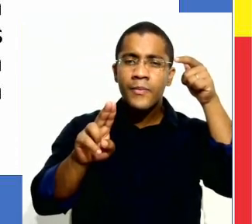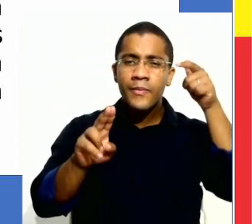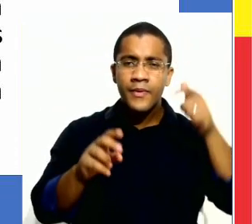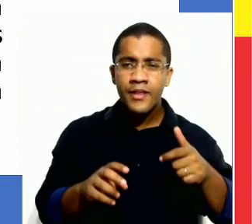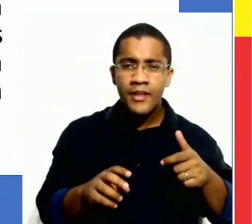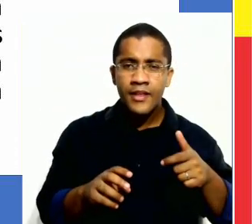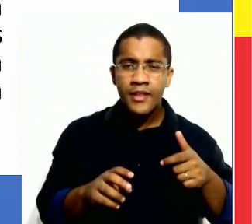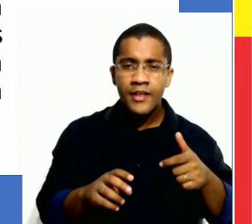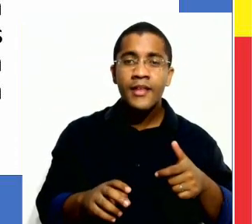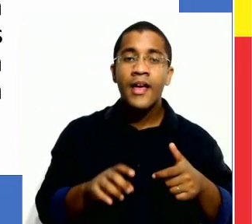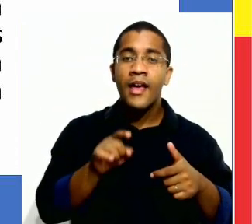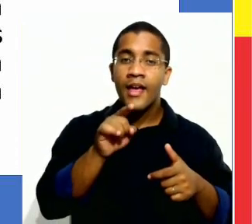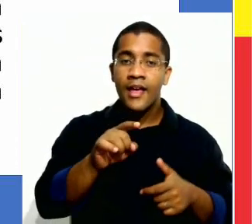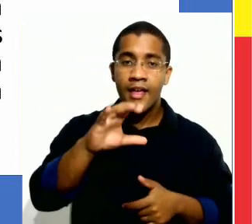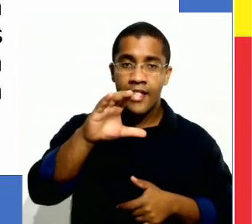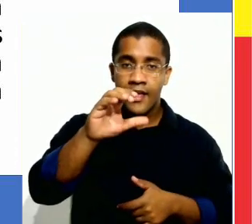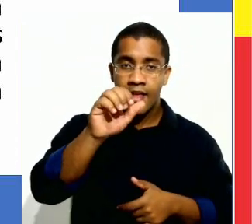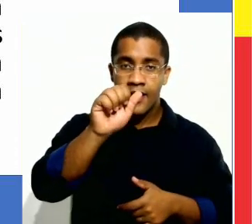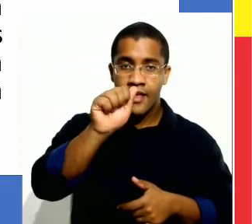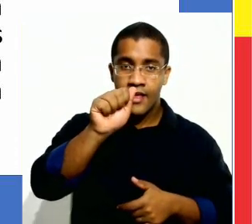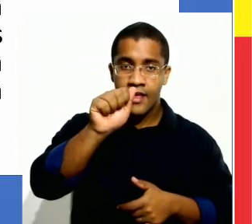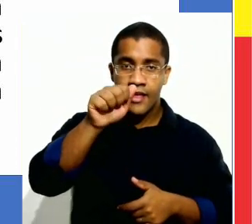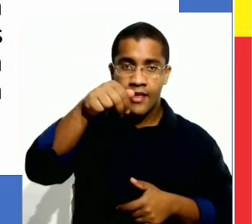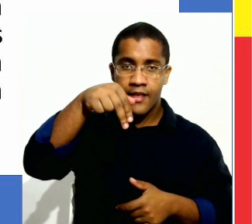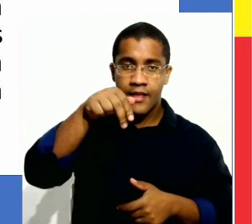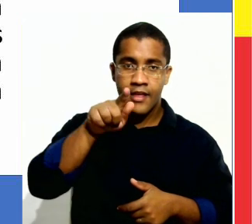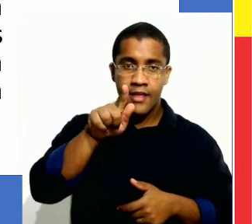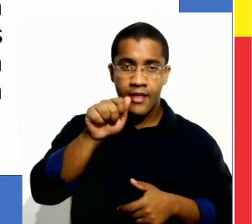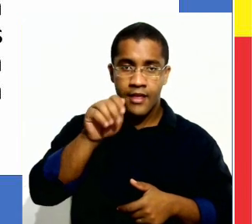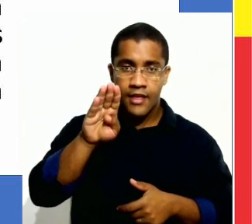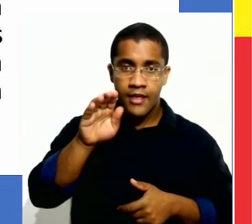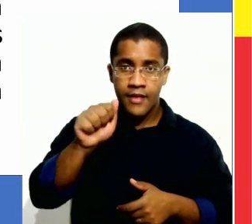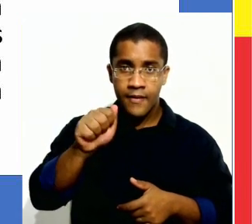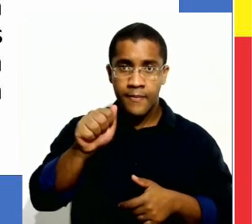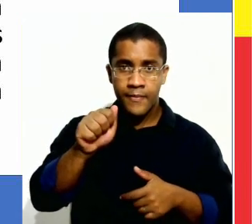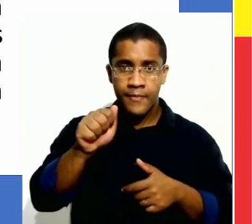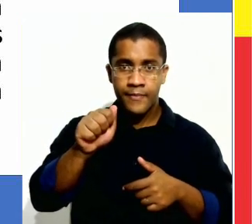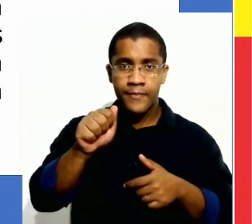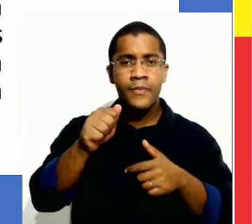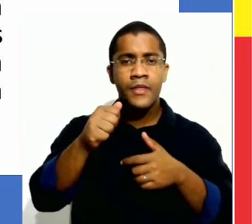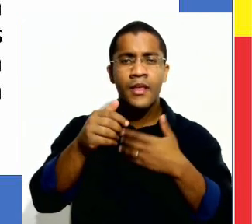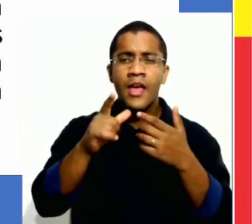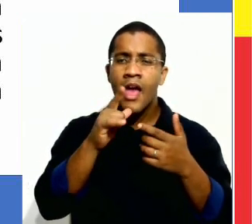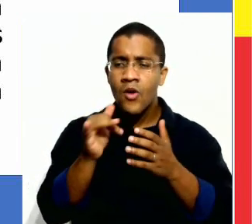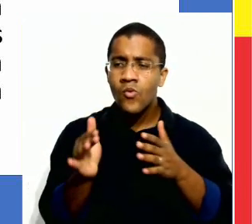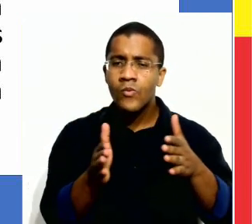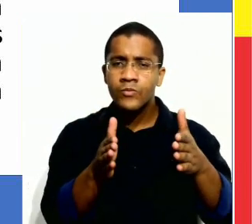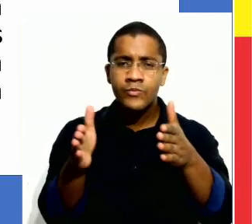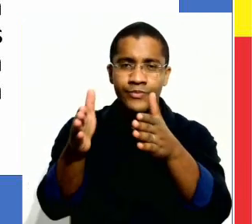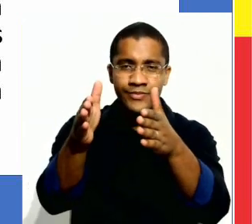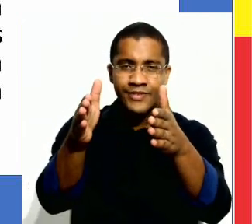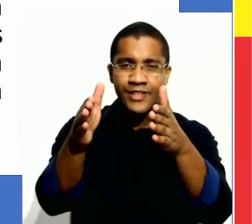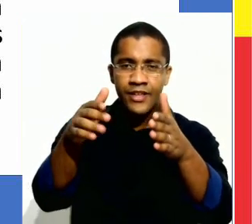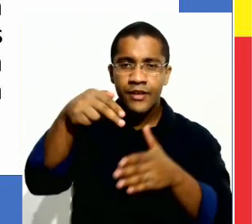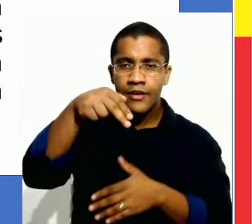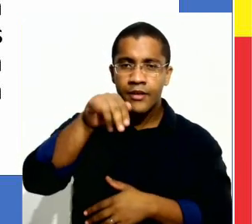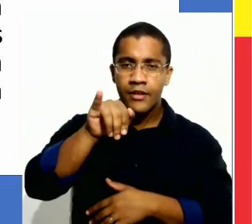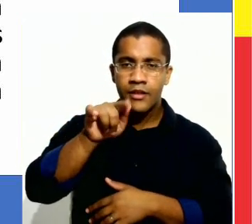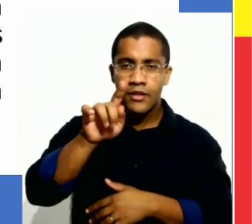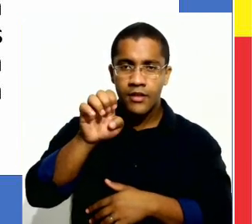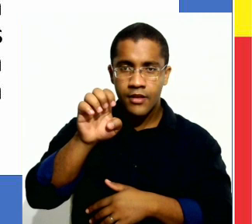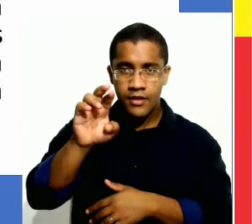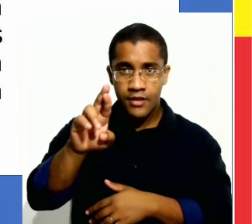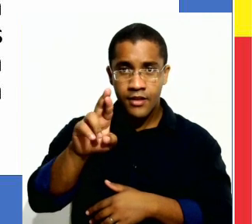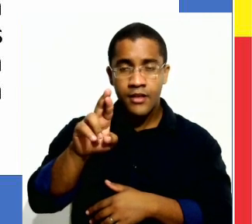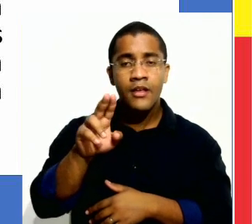Kangaba, às margens do rio Níger, para uma vasta área que incluía algumas das